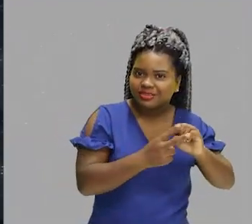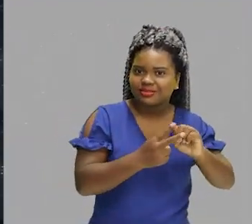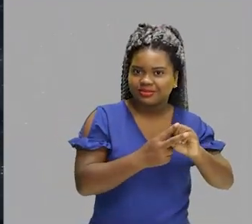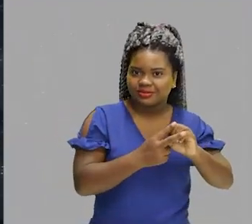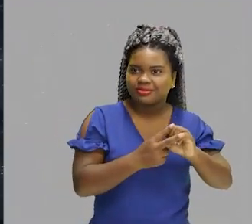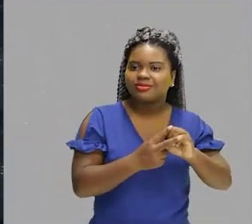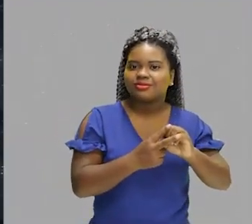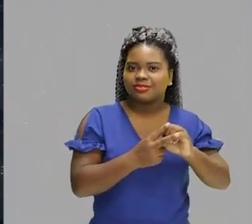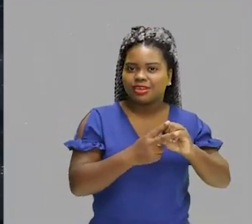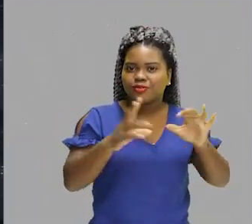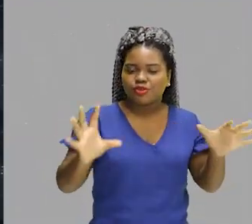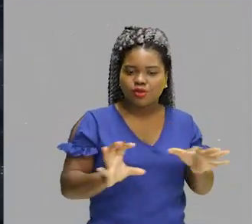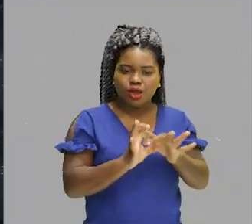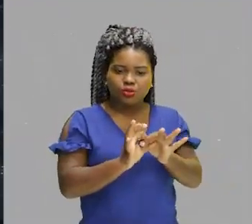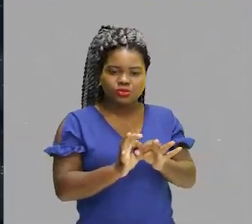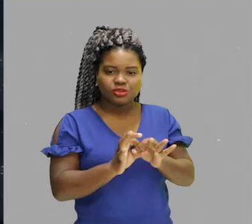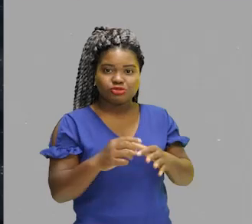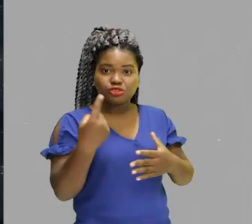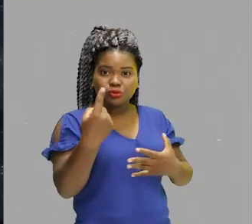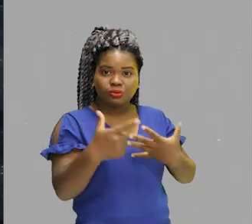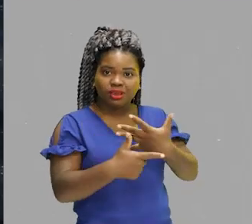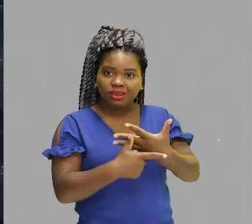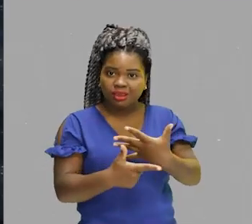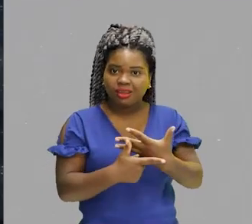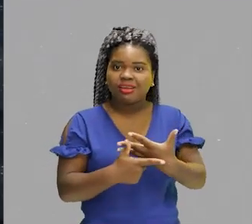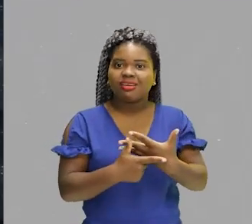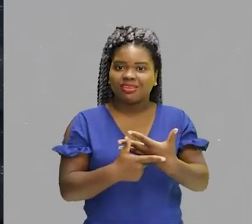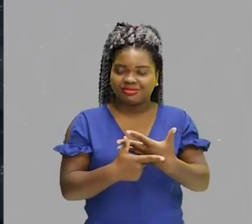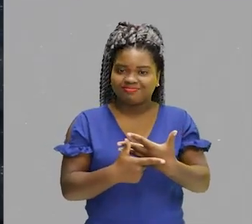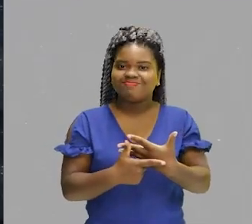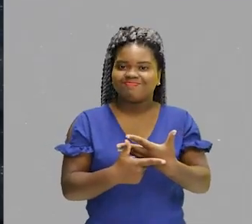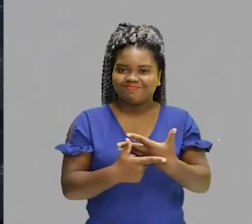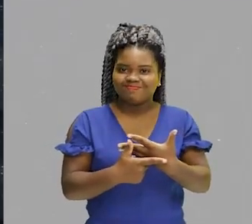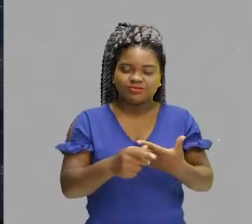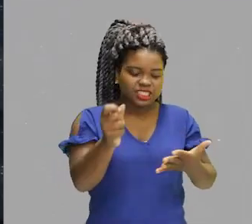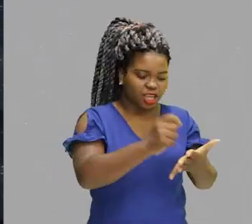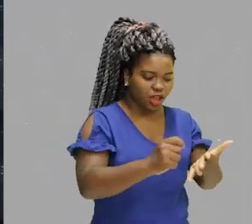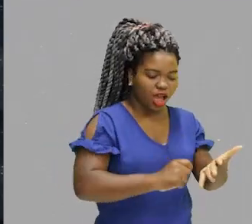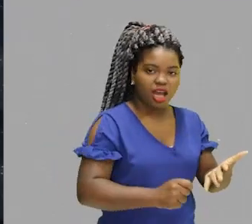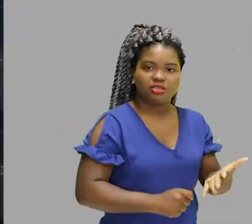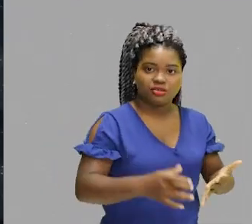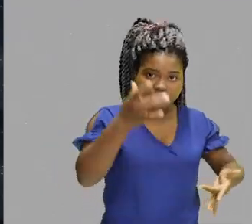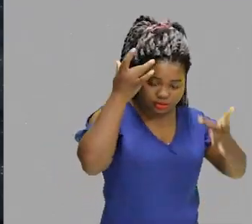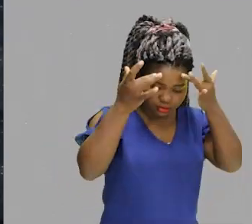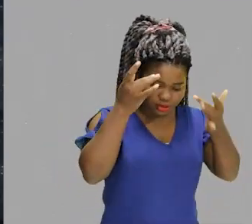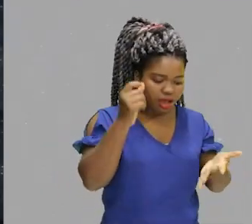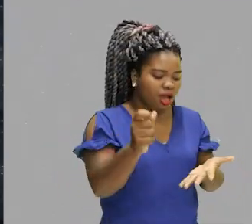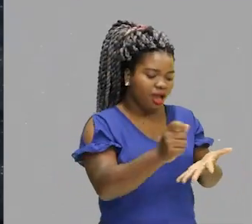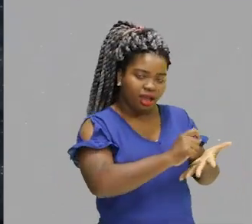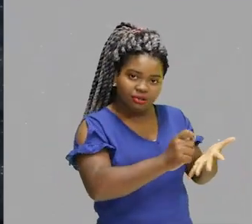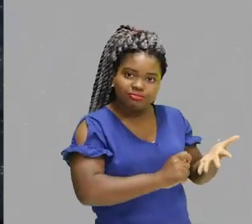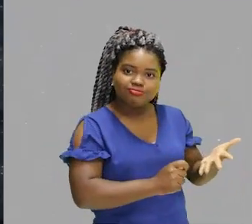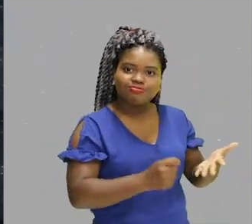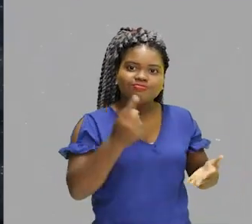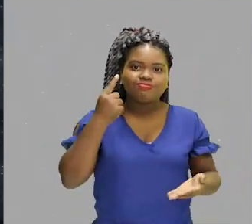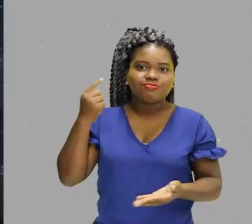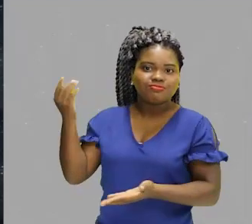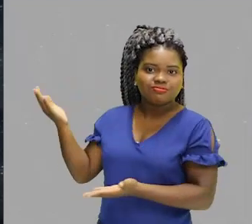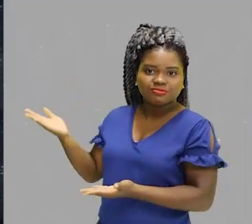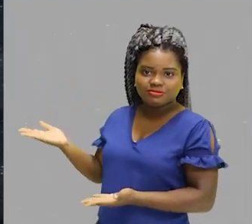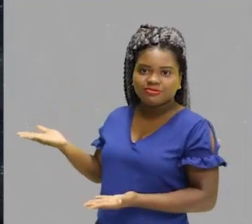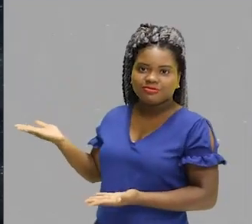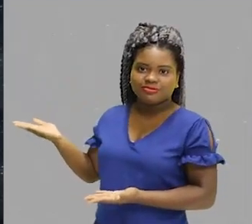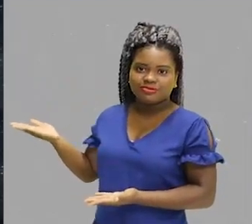um. Anotem aí. As locuções verbais em espanhol consistem em 2 verbos funcionando